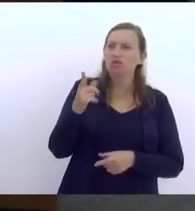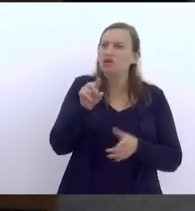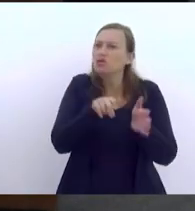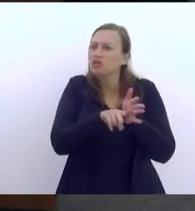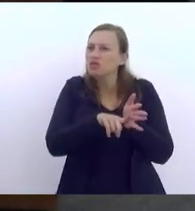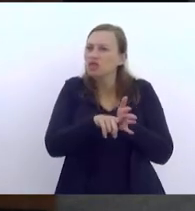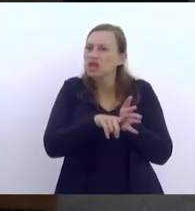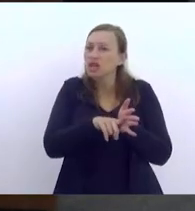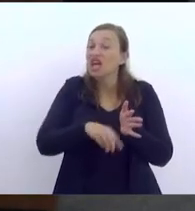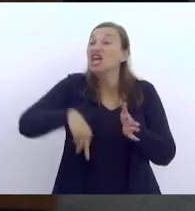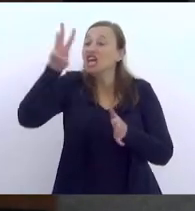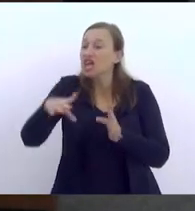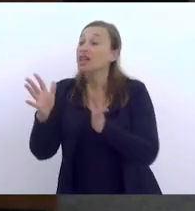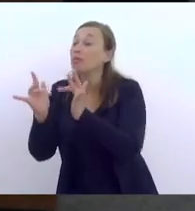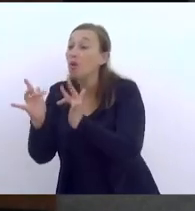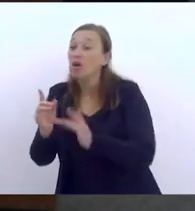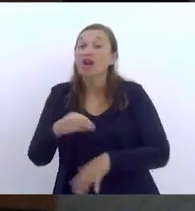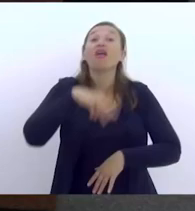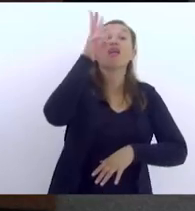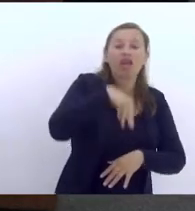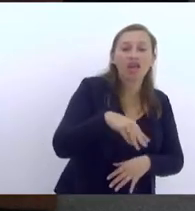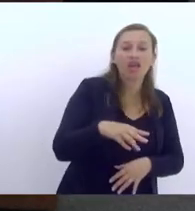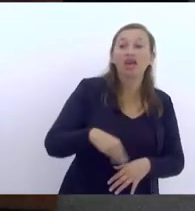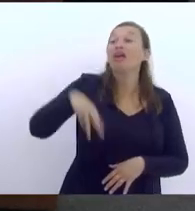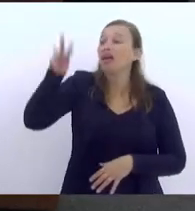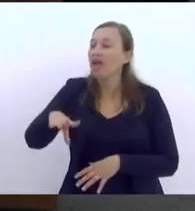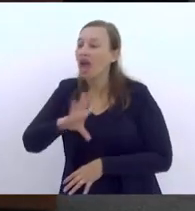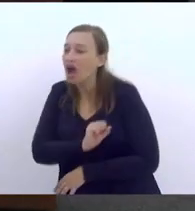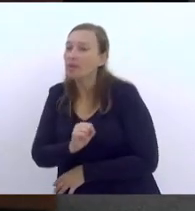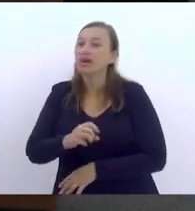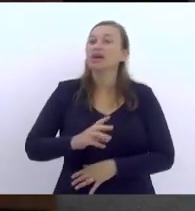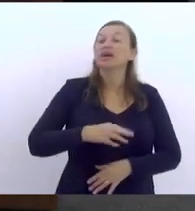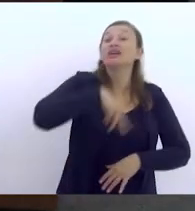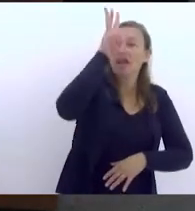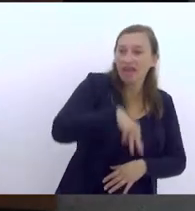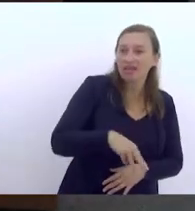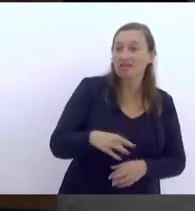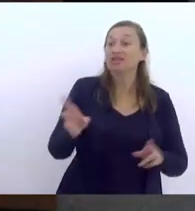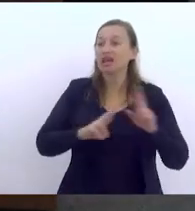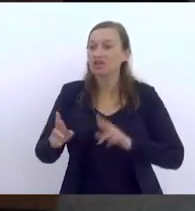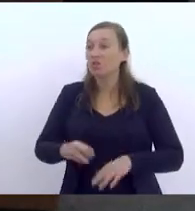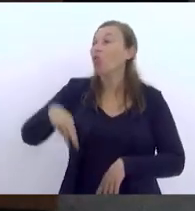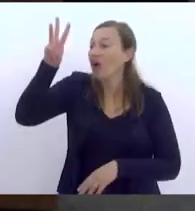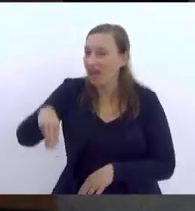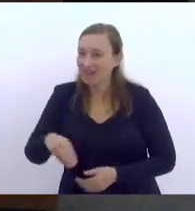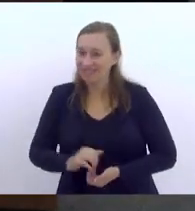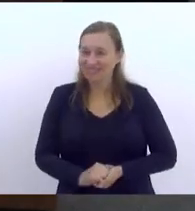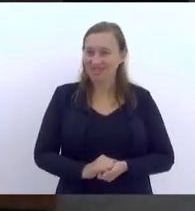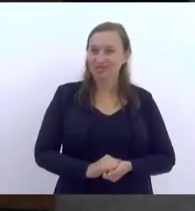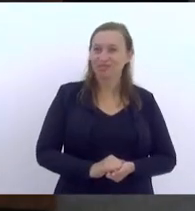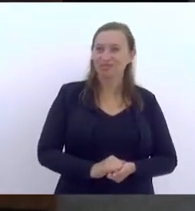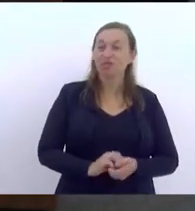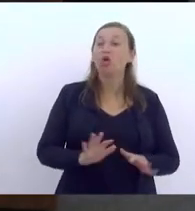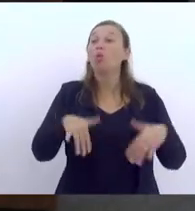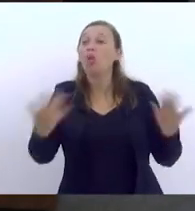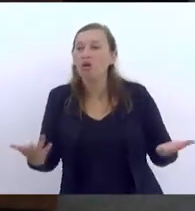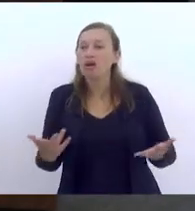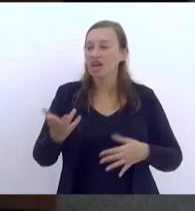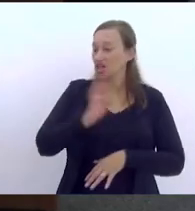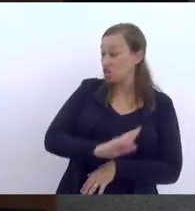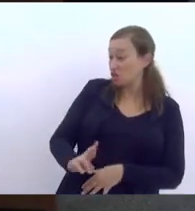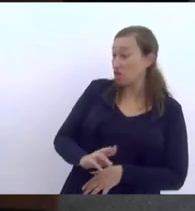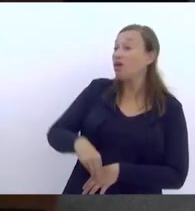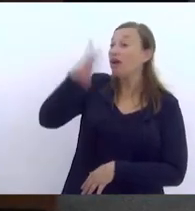de quem namora com quem, de quem ama quem, de quem se relaciona com quem, de quem tem qual religião.